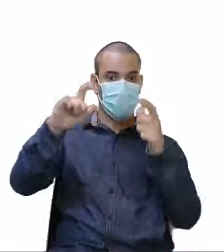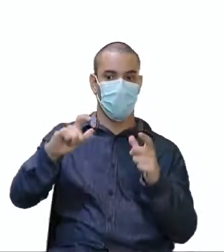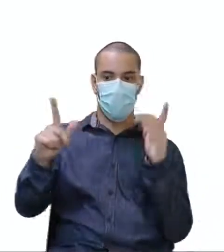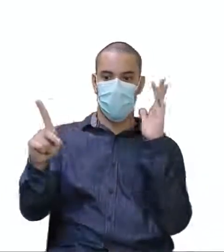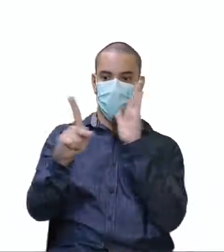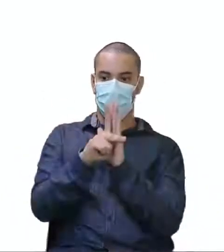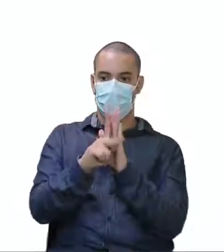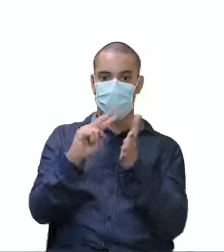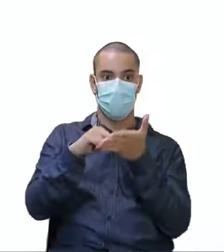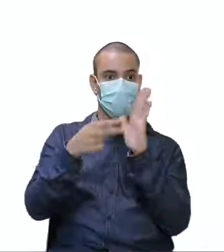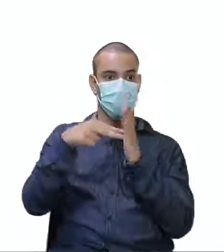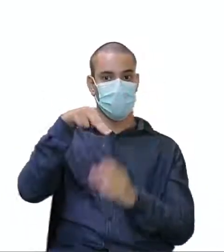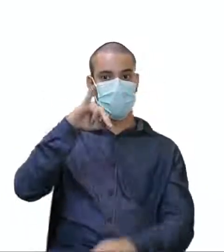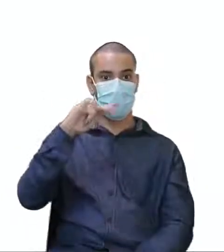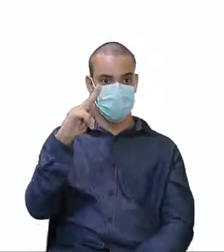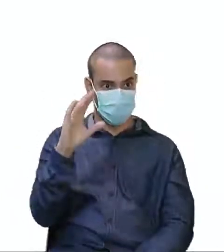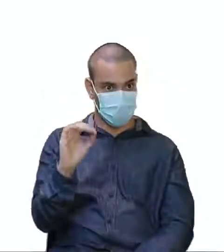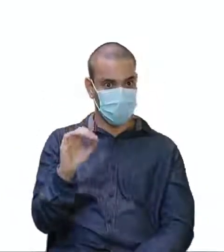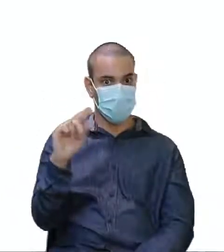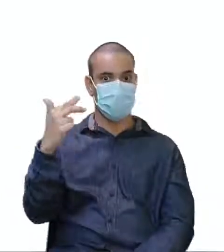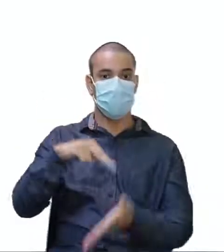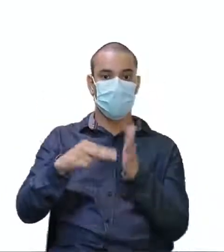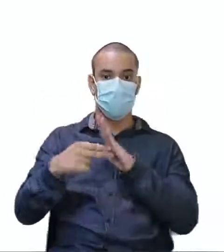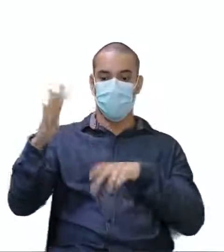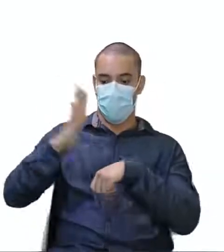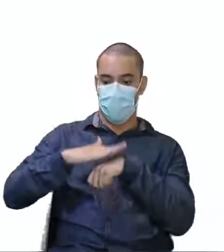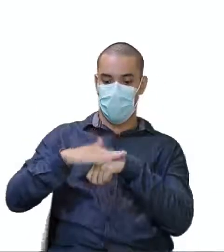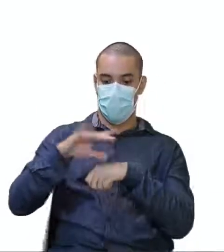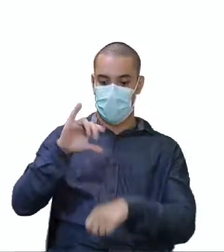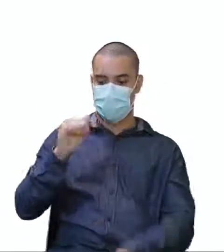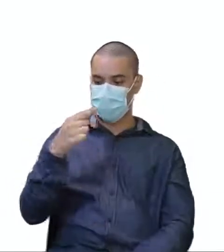Então, o nicho ecológico é justamente as ações